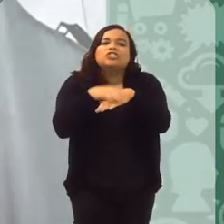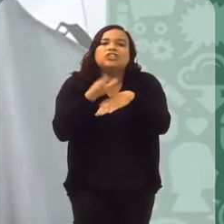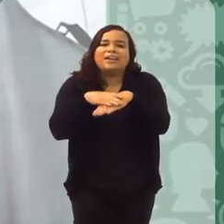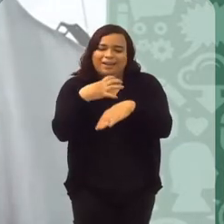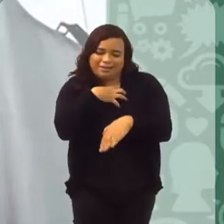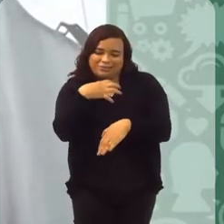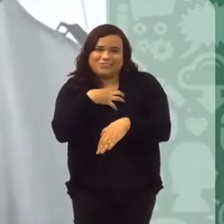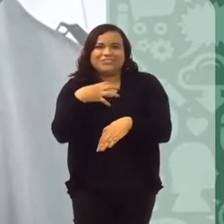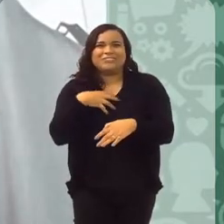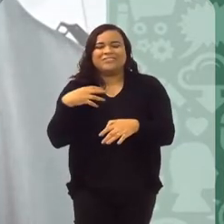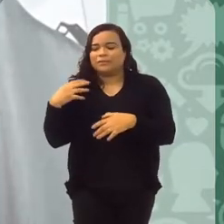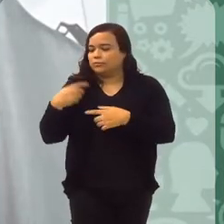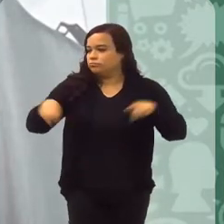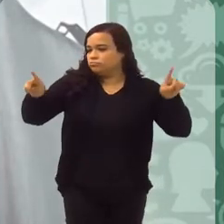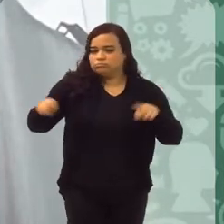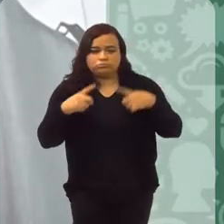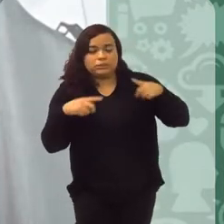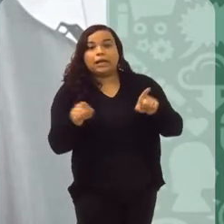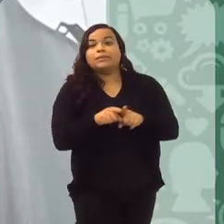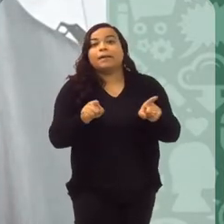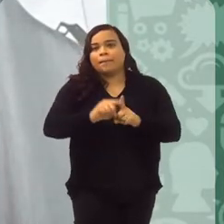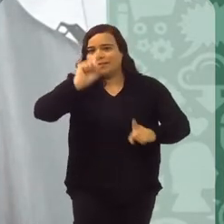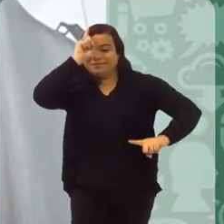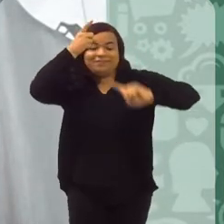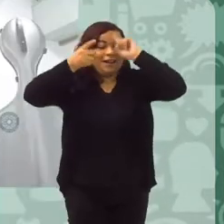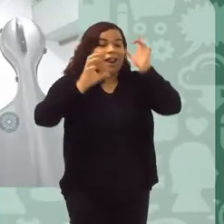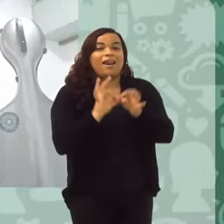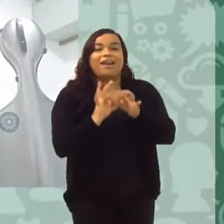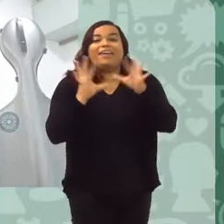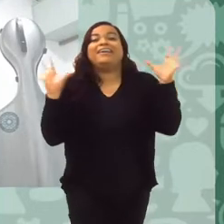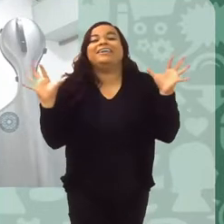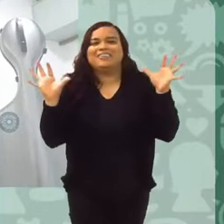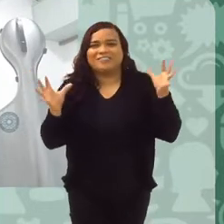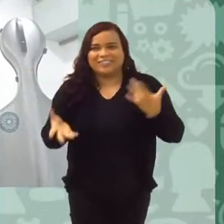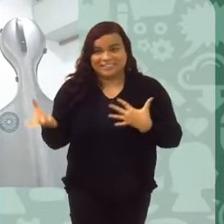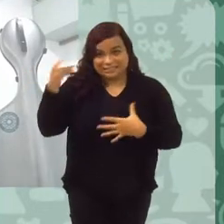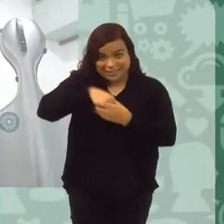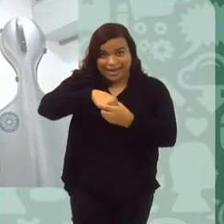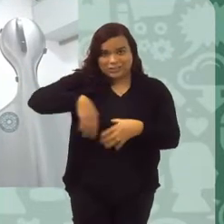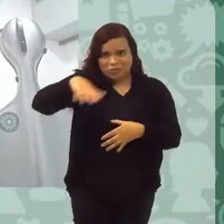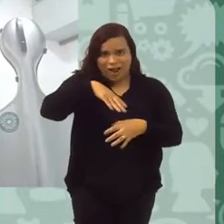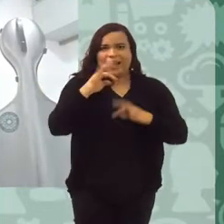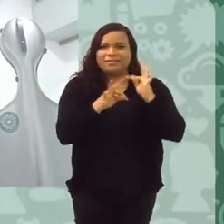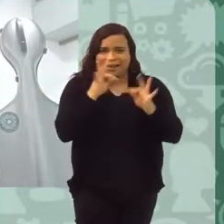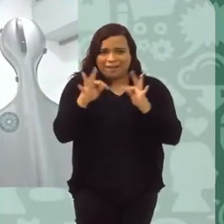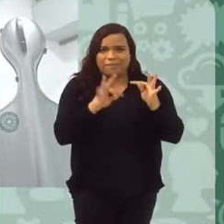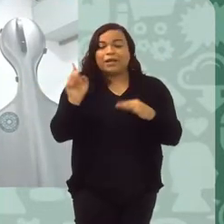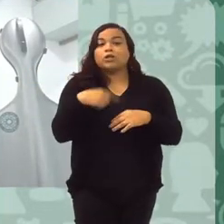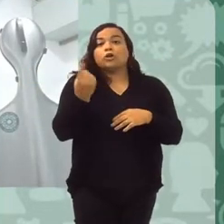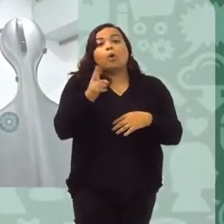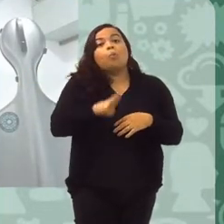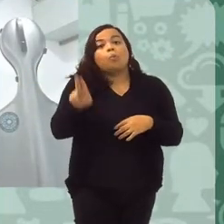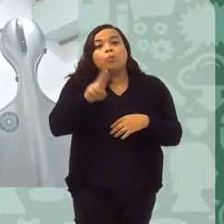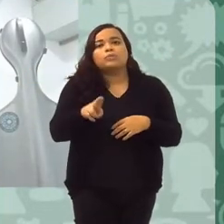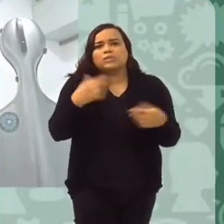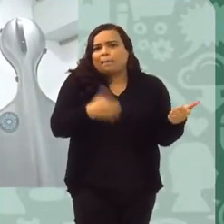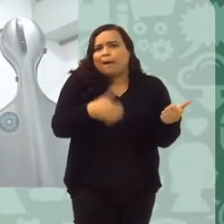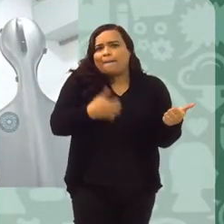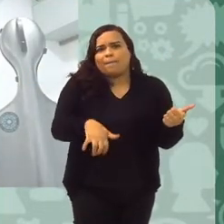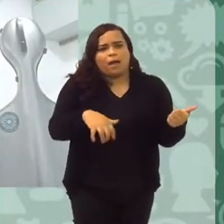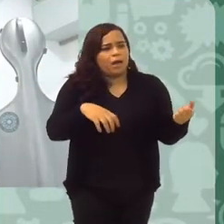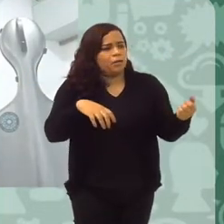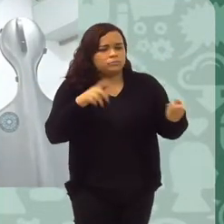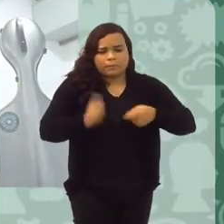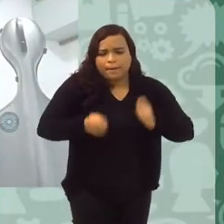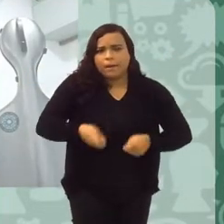maneira, né? Tem a improvisação livre. Dentro do set terapêutico, a gente vai utilizar vários